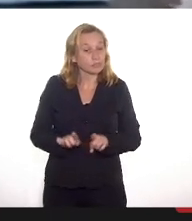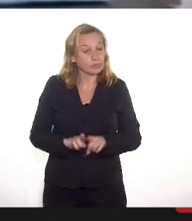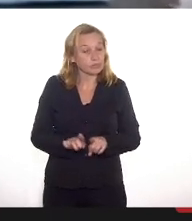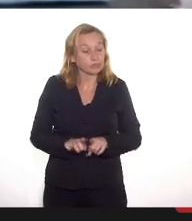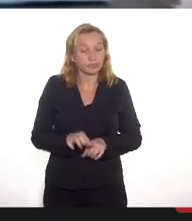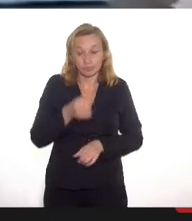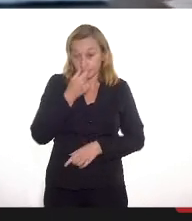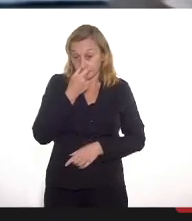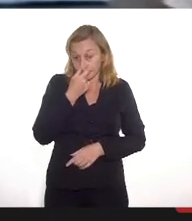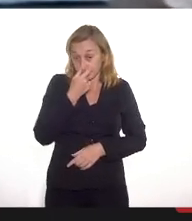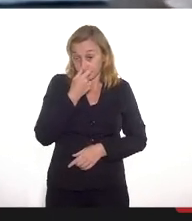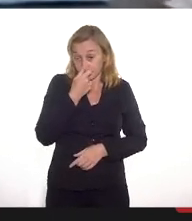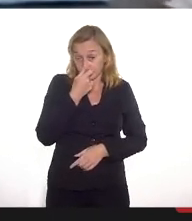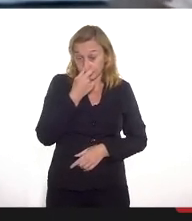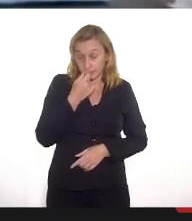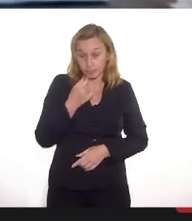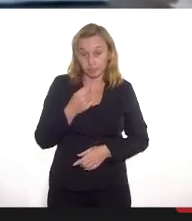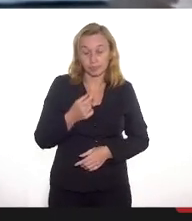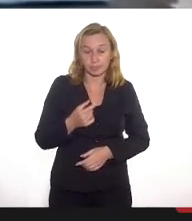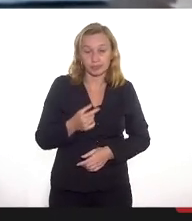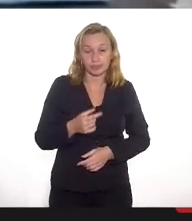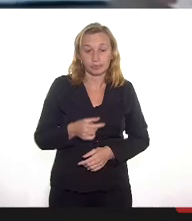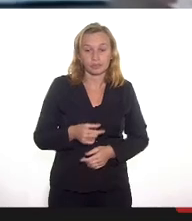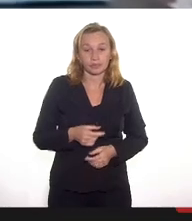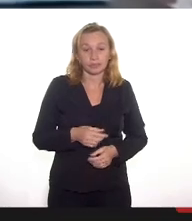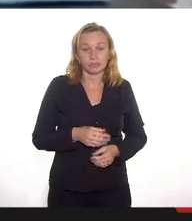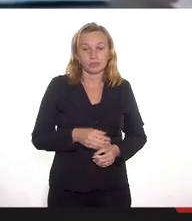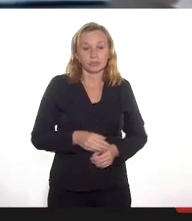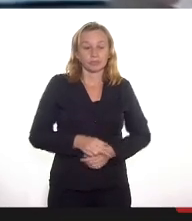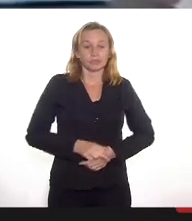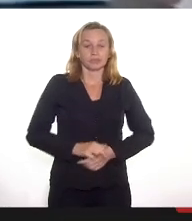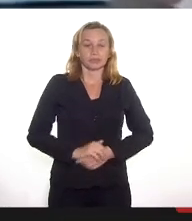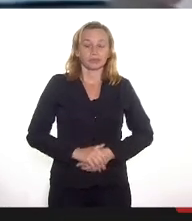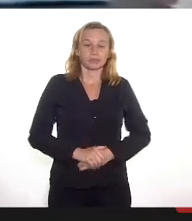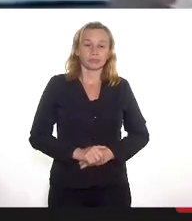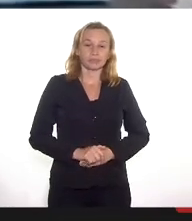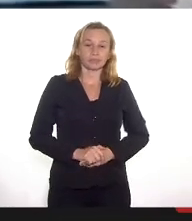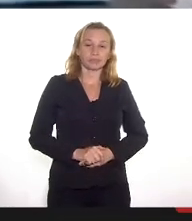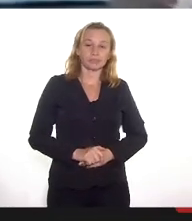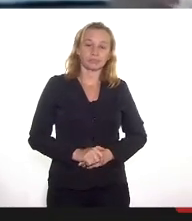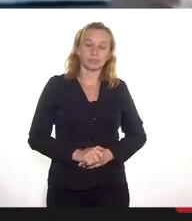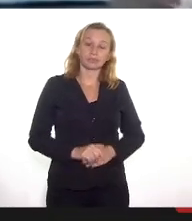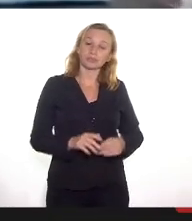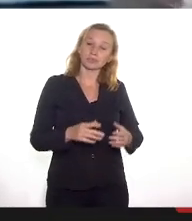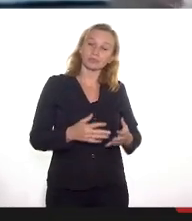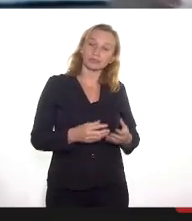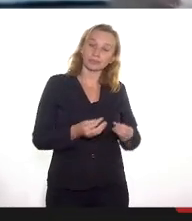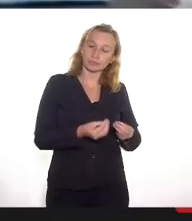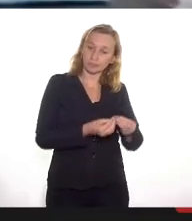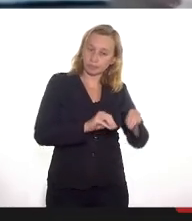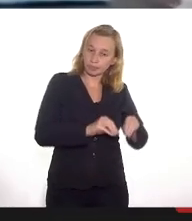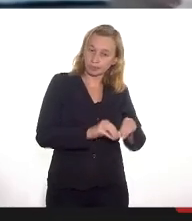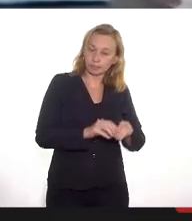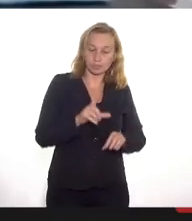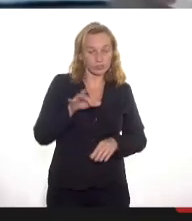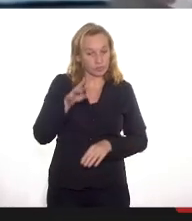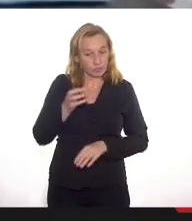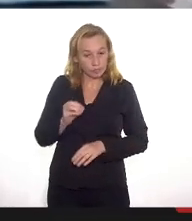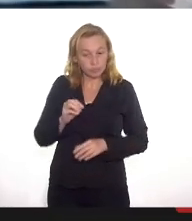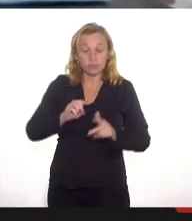gente não devem viajar não sou um calendário único de vacinação do Estado de Janeiro e deixar para falar com você em